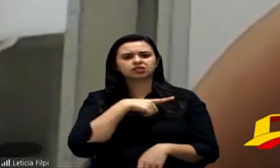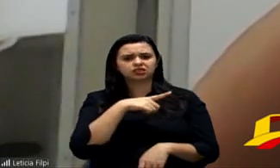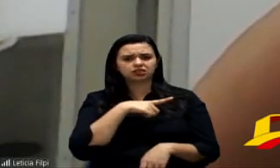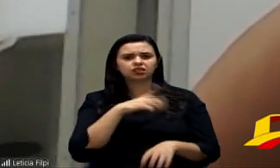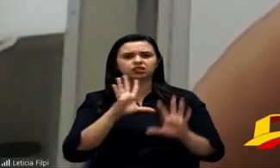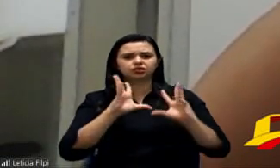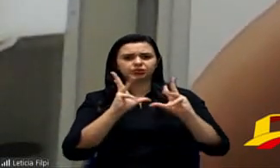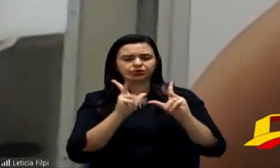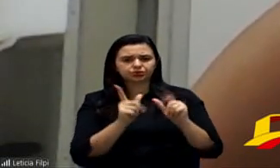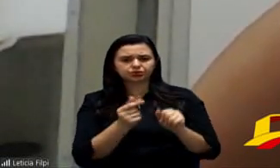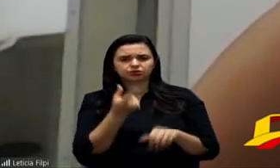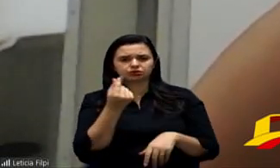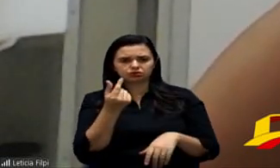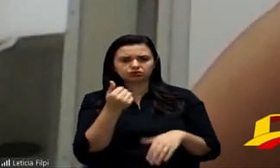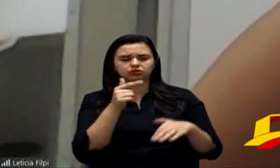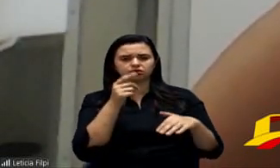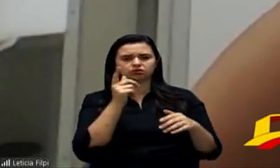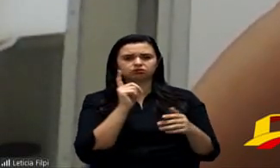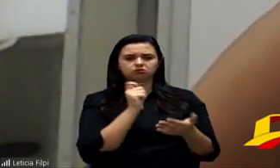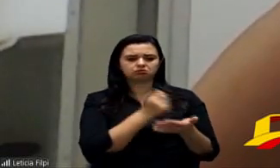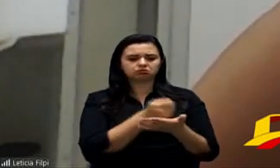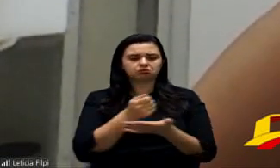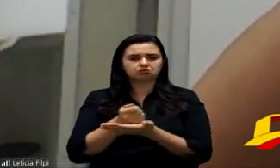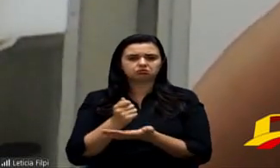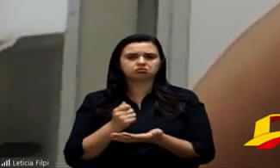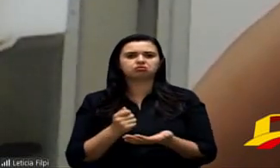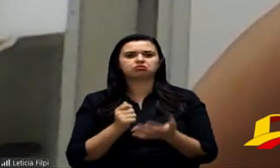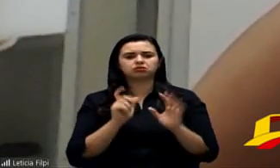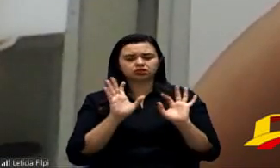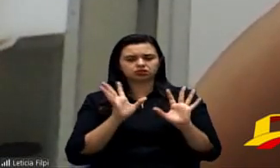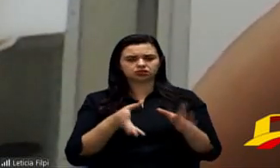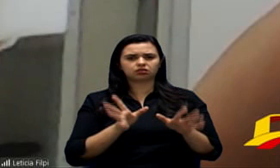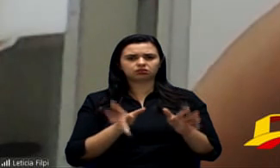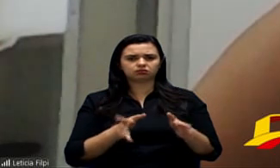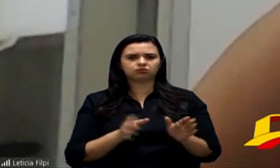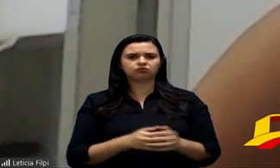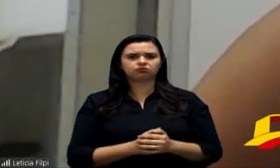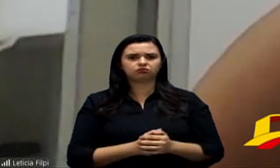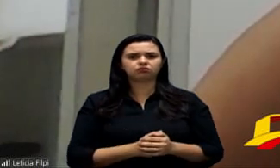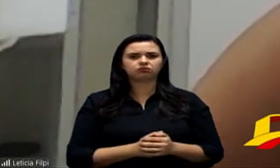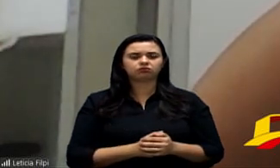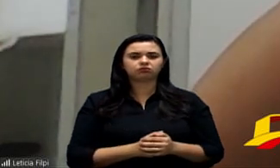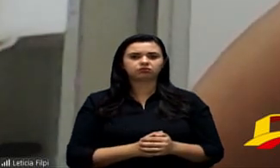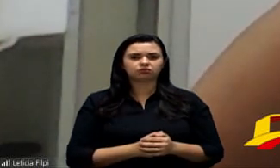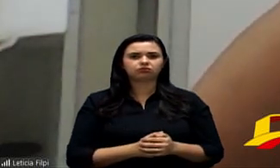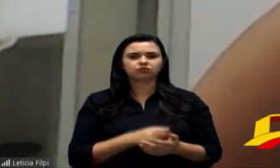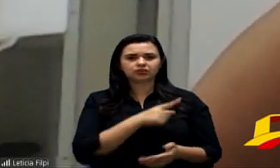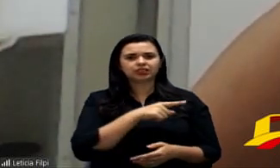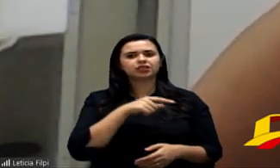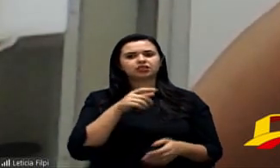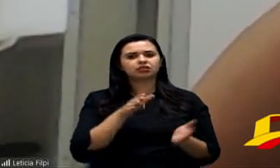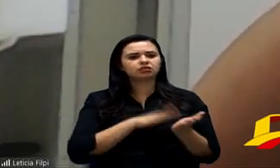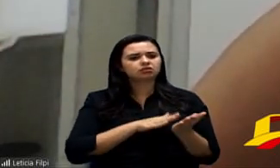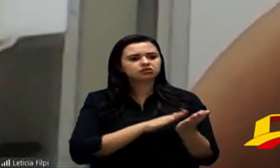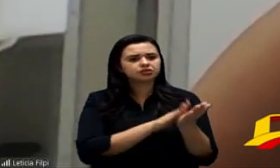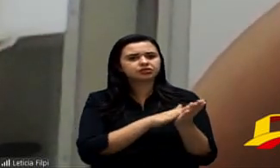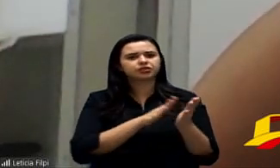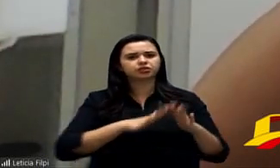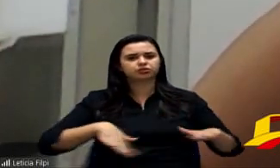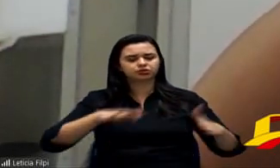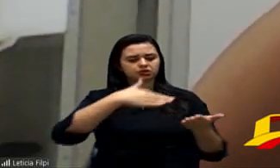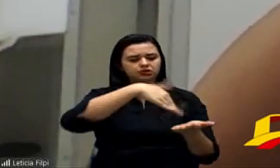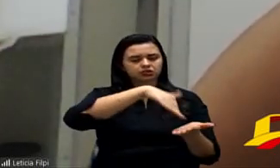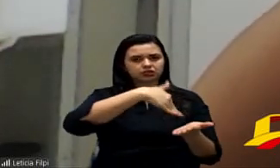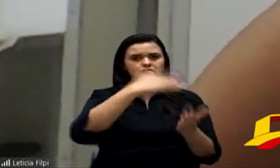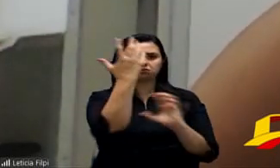receber animais. Tanto é que o Santuário de Elefantes Brasil é altamente elogiado, inclusive pela Secretaria de Meio Ambiente do